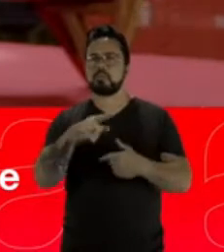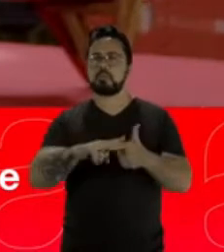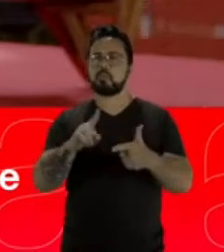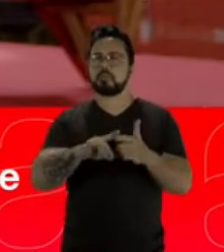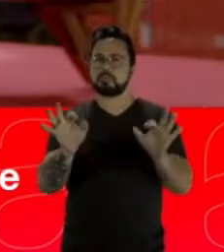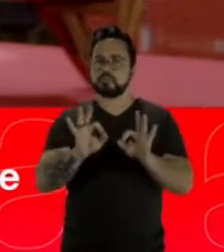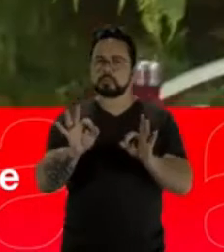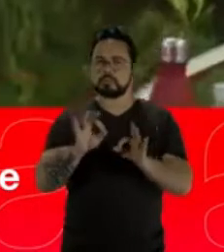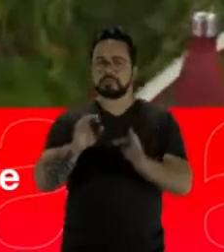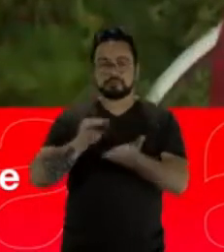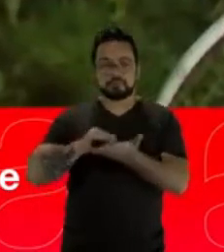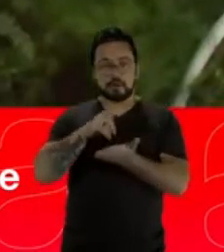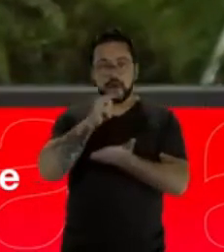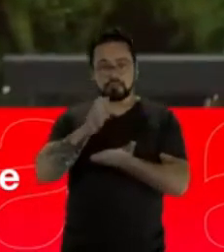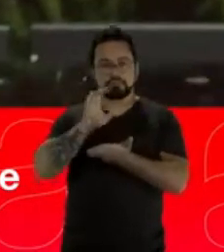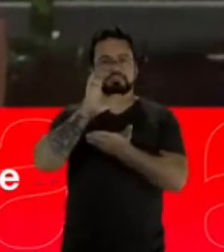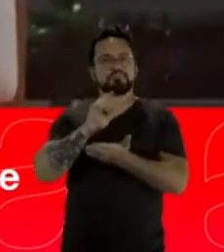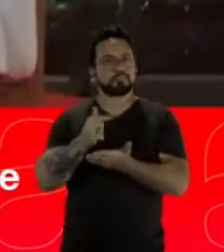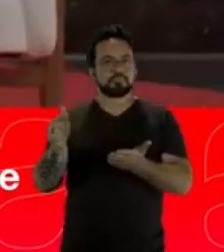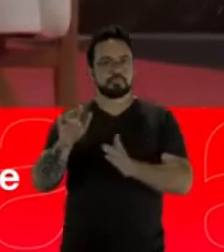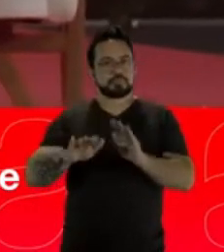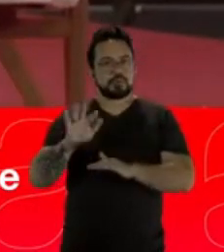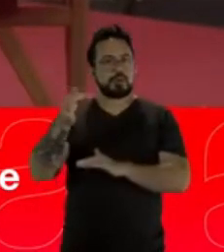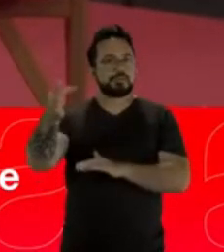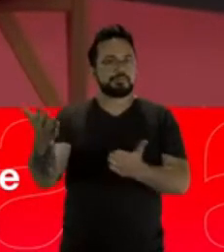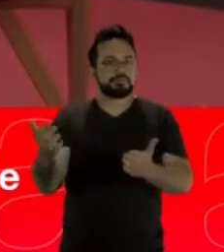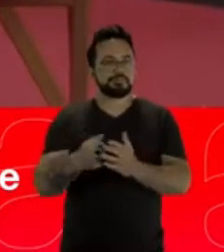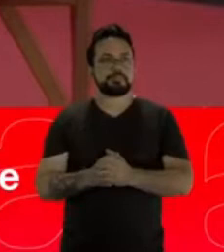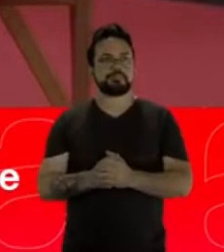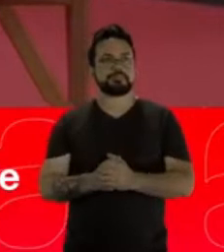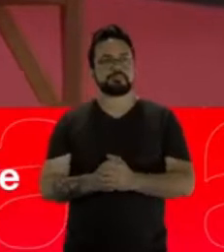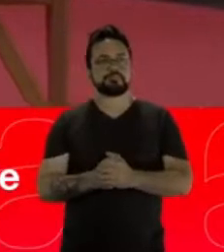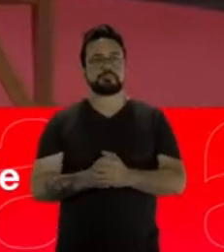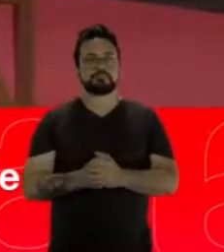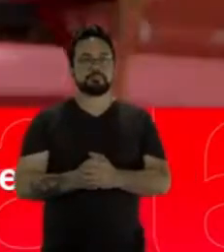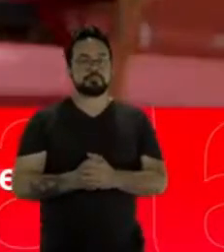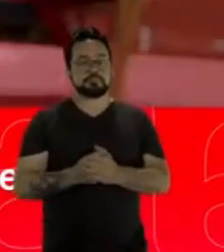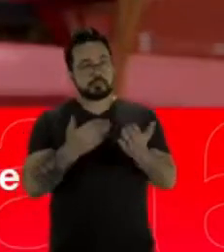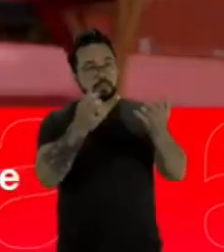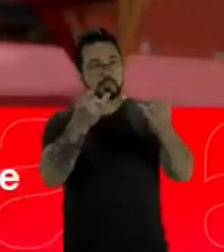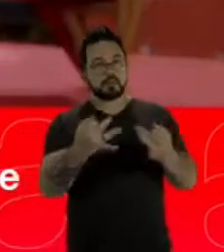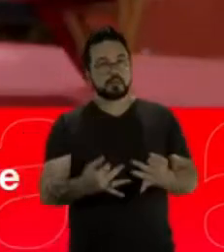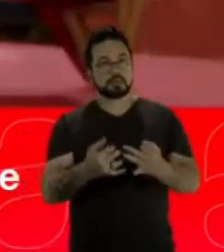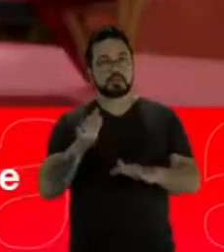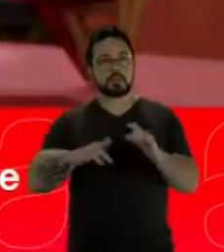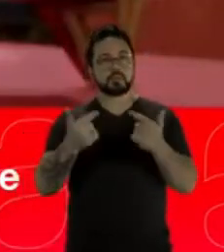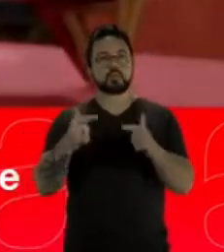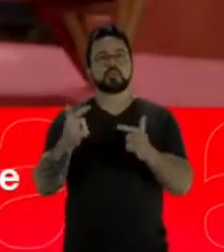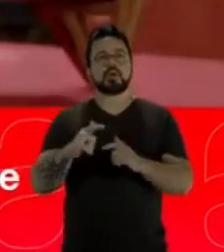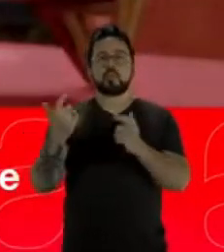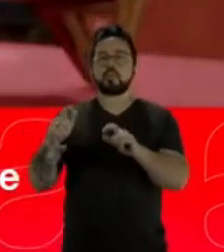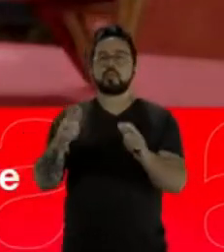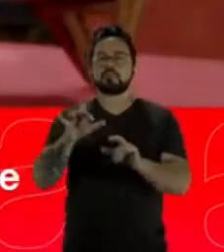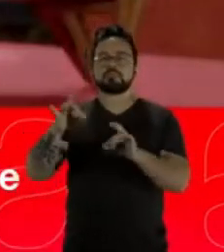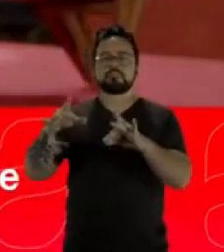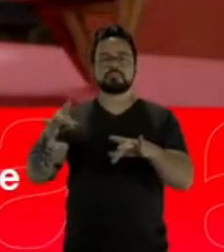também. Ou a gente não vai ter água nem para beber daqui a pouco. Exatamente. Não, e você falou sobre isso, de que às vezes a gente não tem, né, onde descartar, realmente.